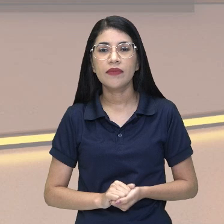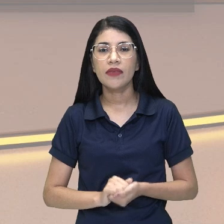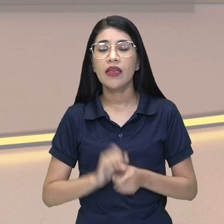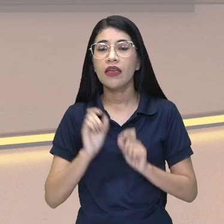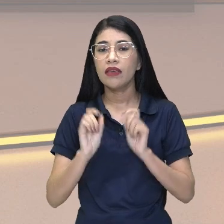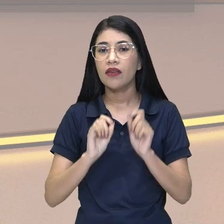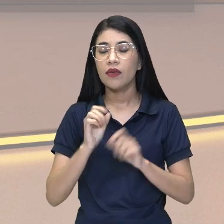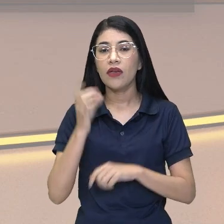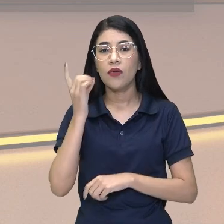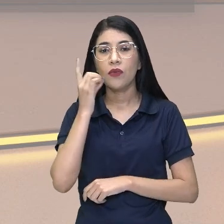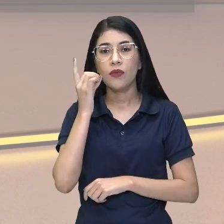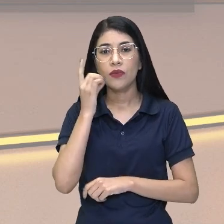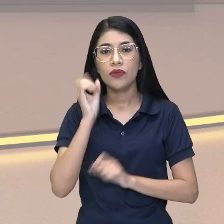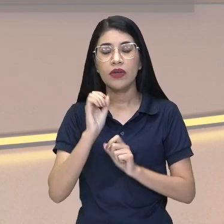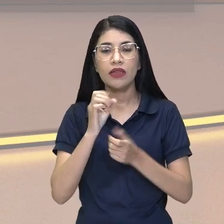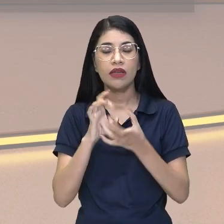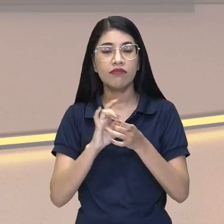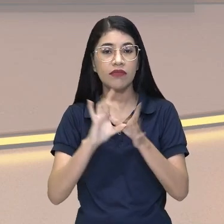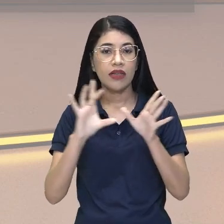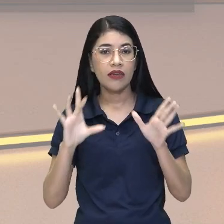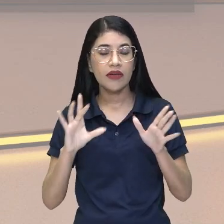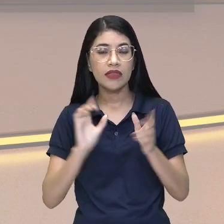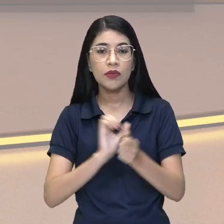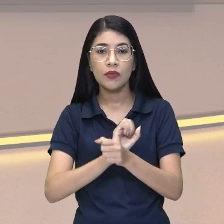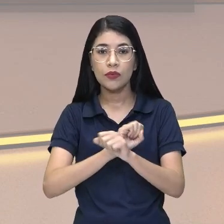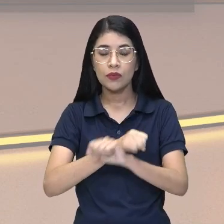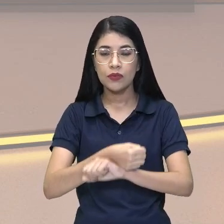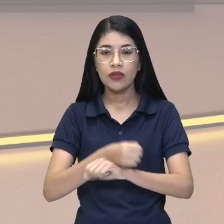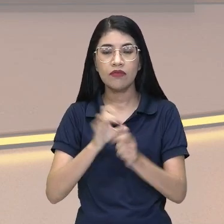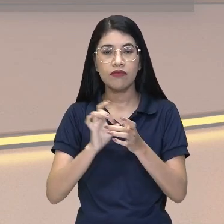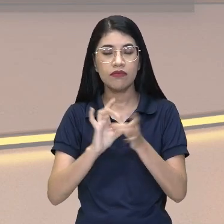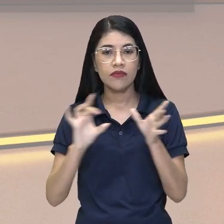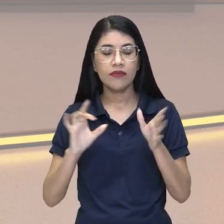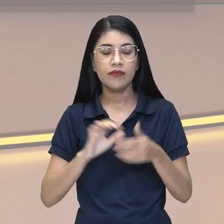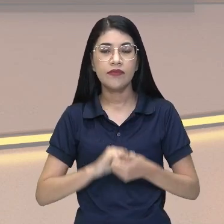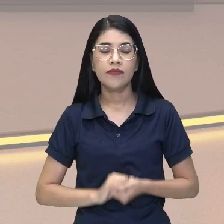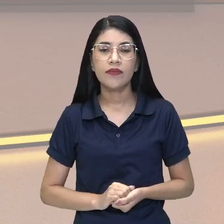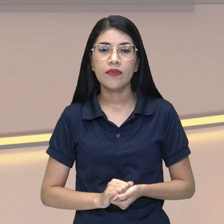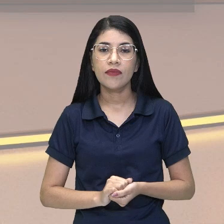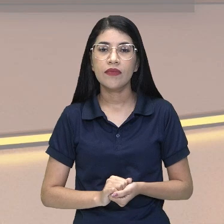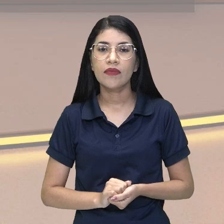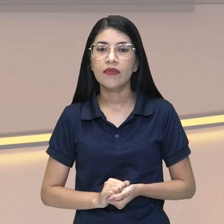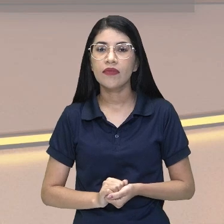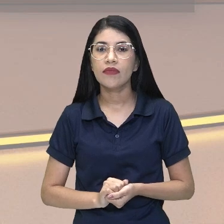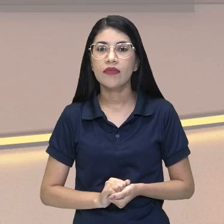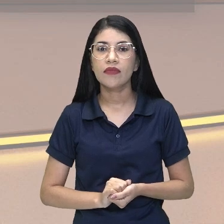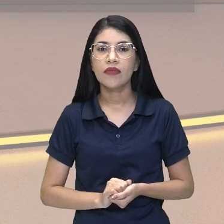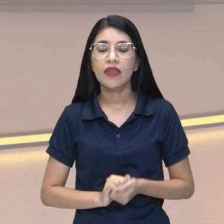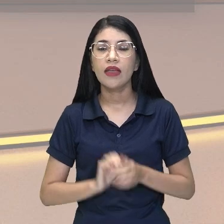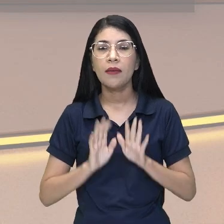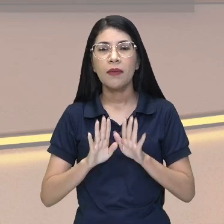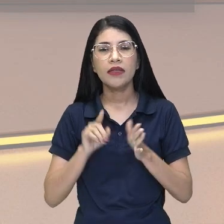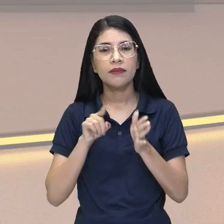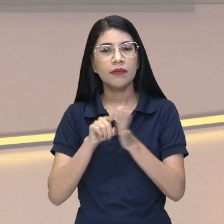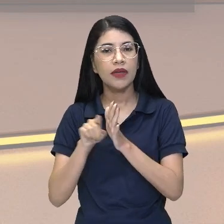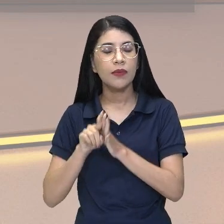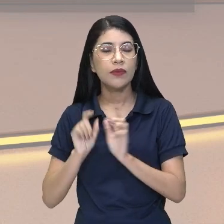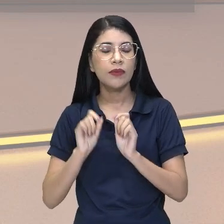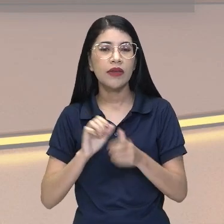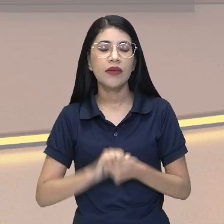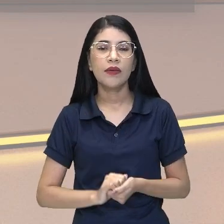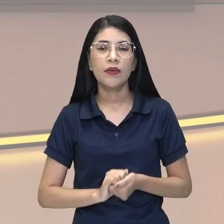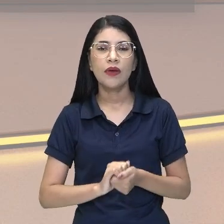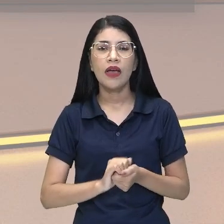dia da libertação, né, da escravidão no Brasil. Mas aí nós nos perguntamos, os negros